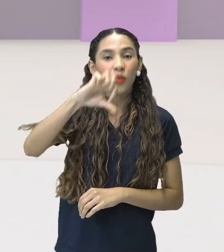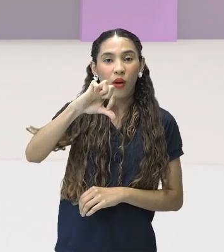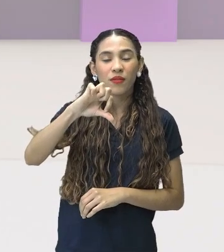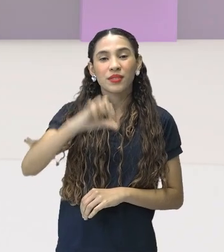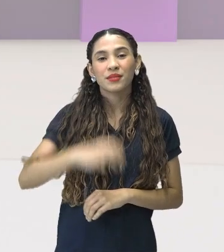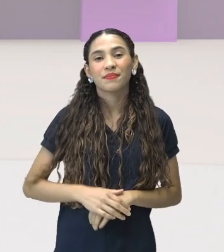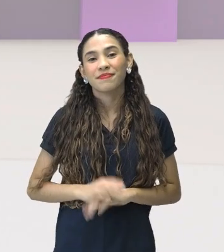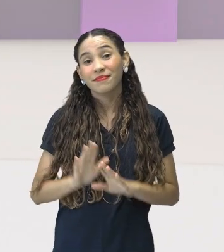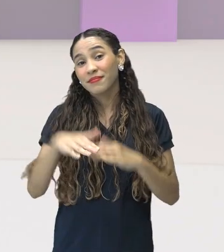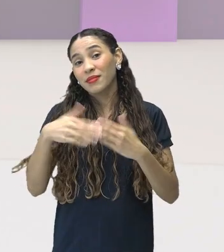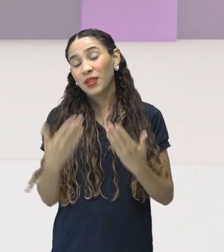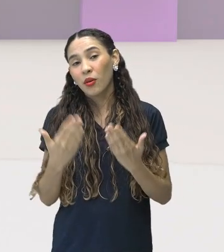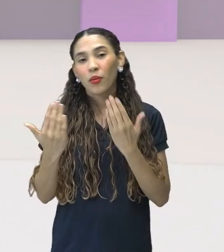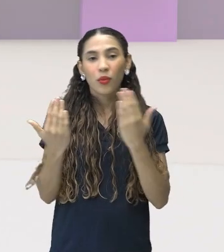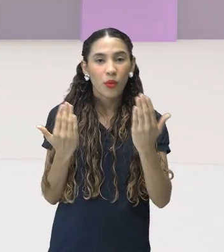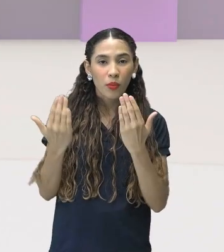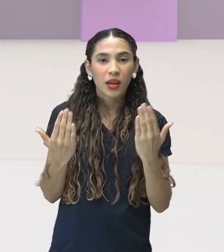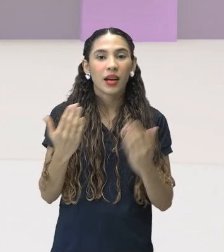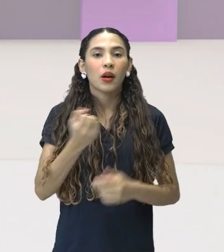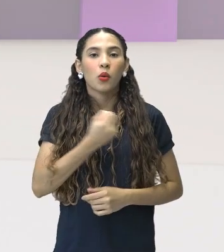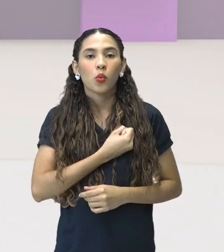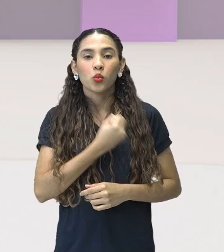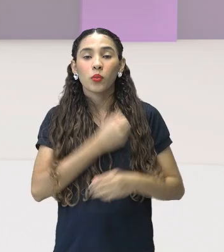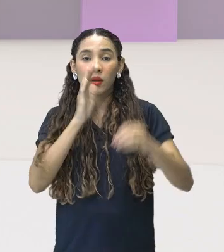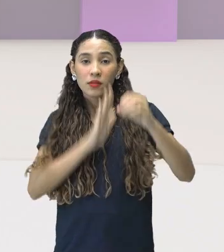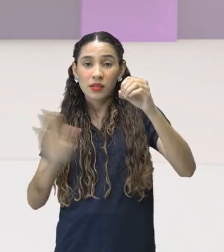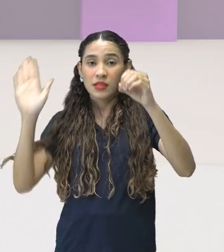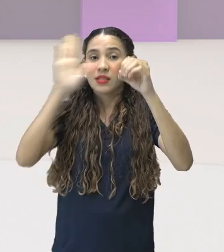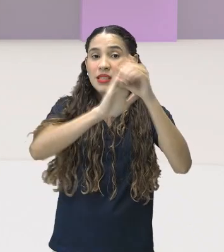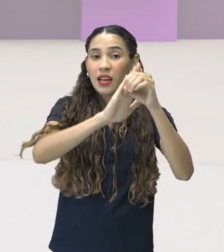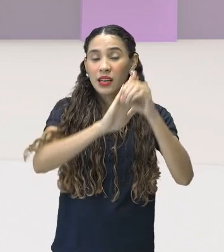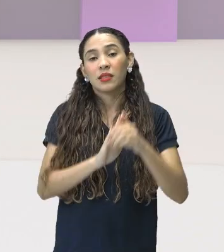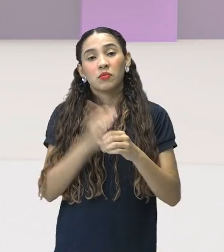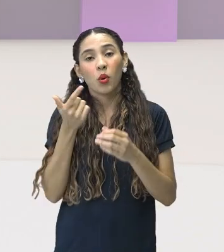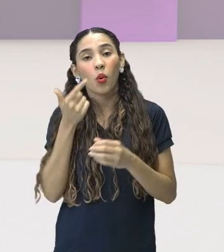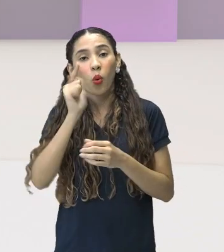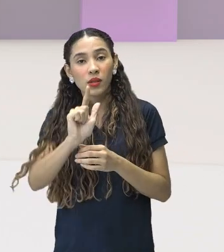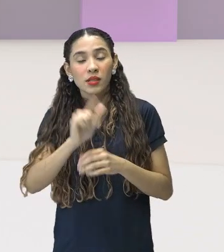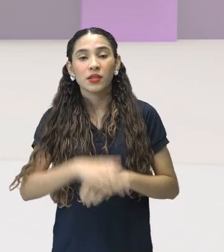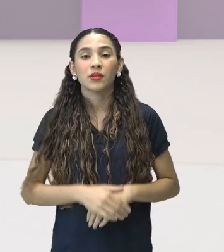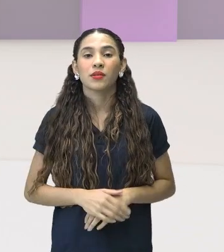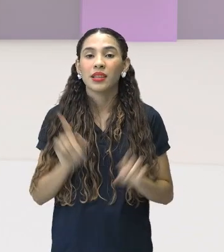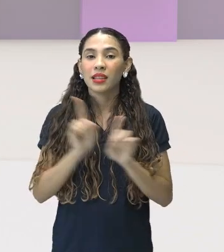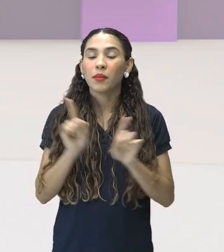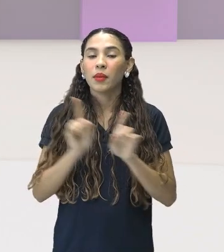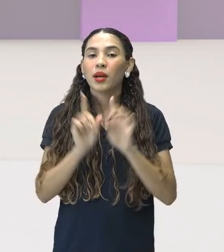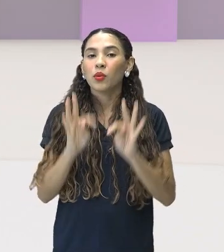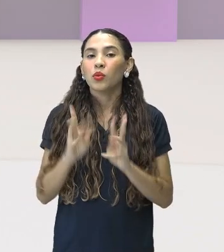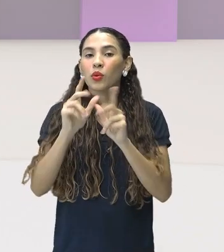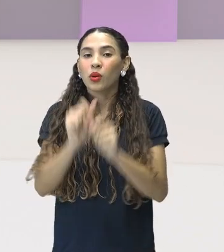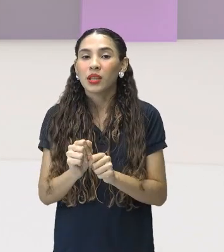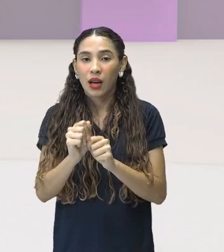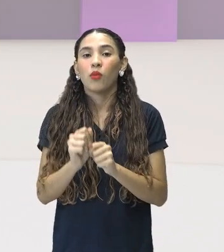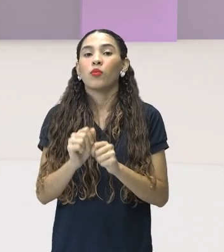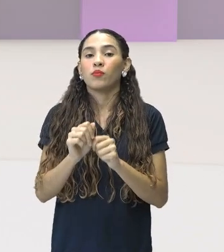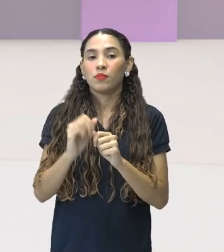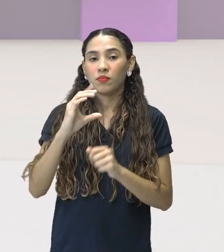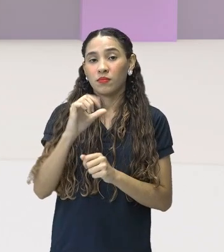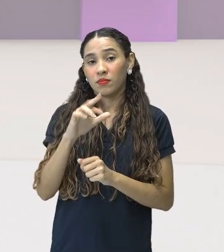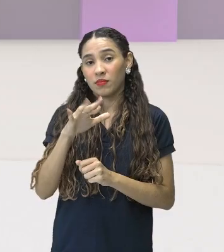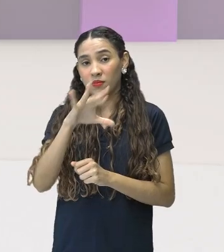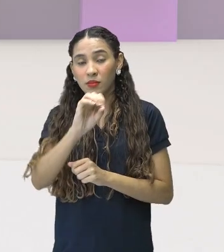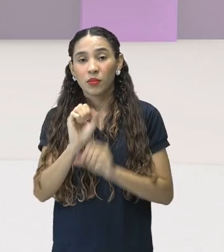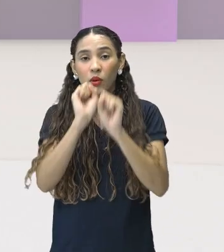9. Então, para comparar o número de saques que deram certo com o total de saques de Cláudia,